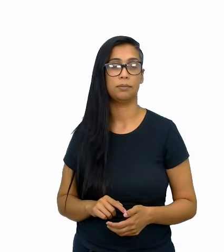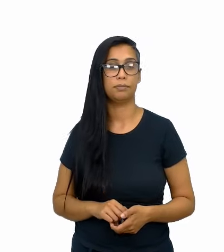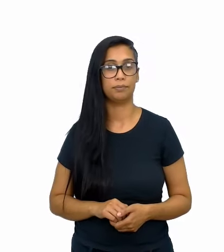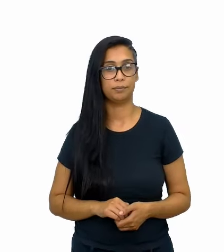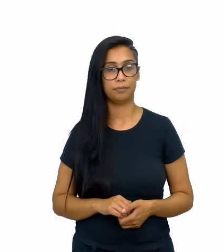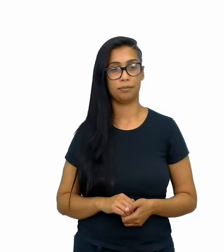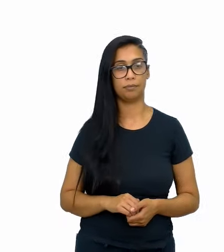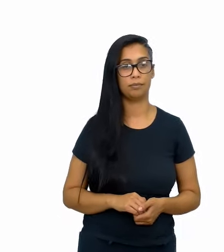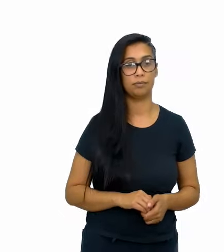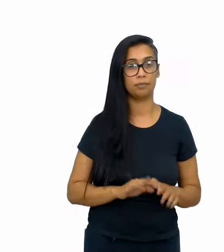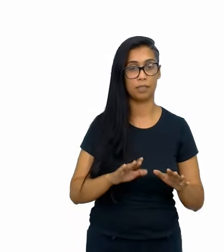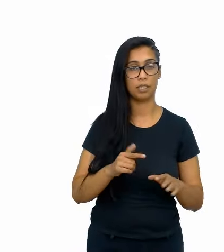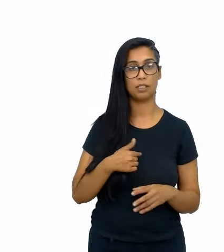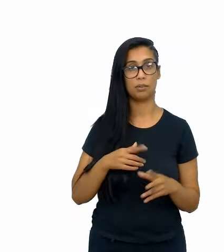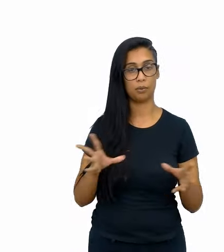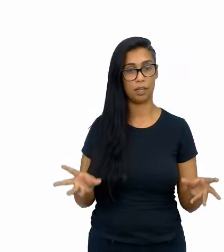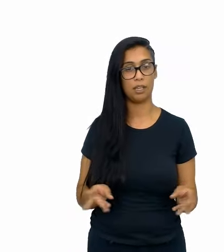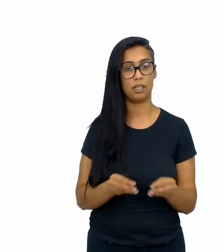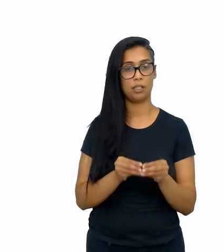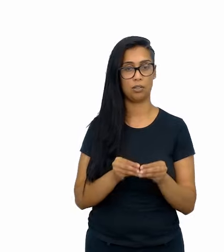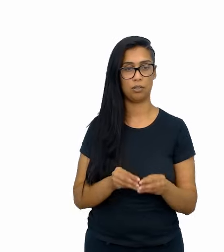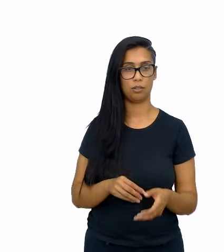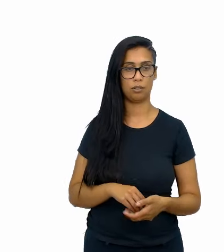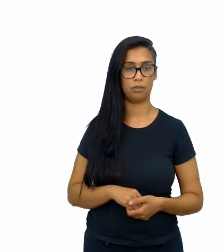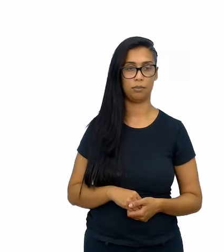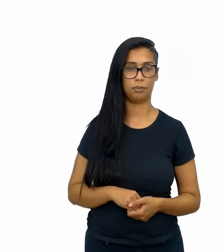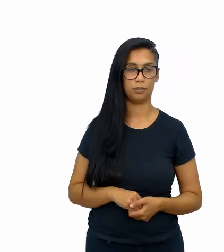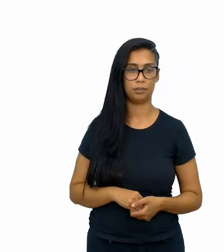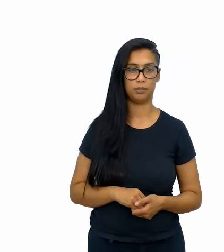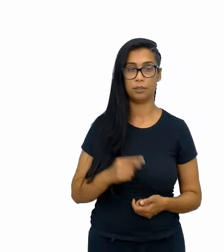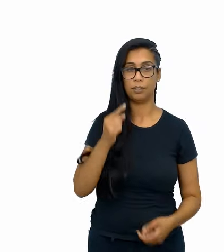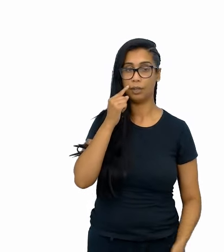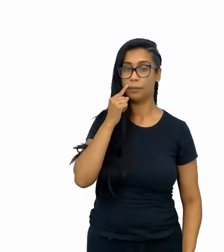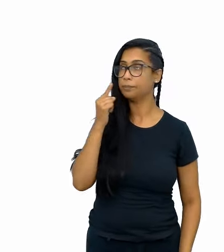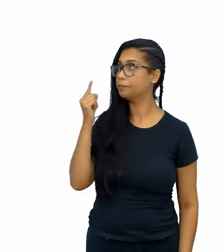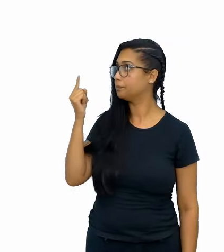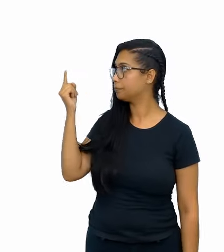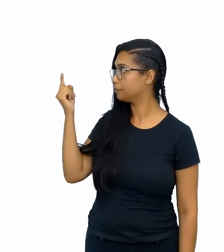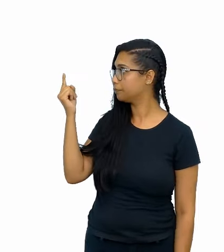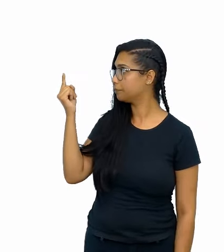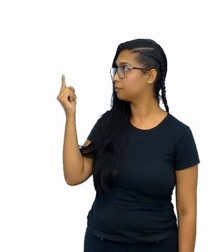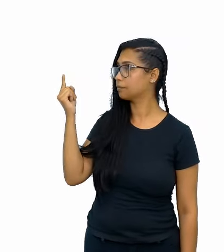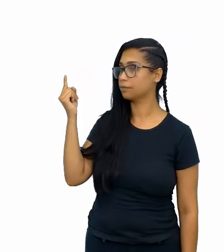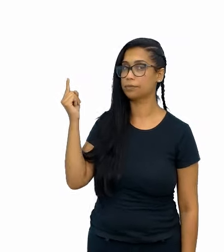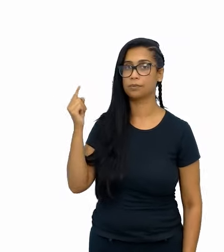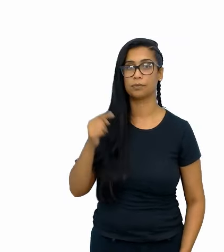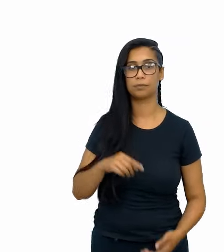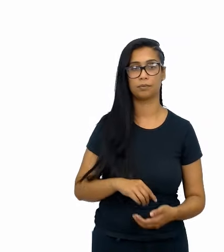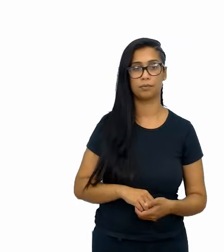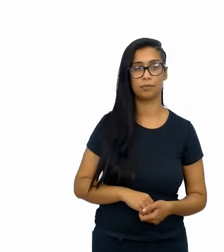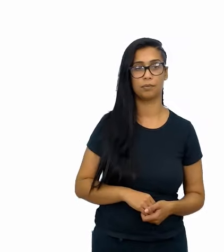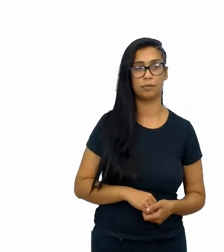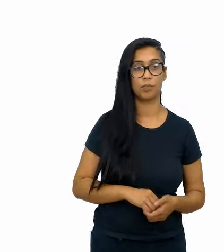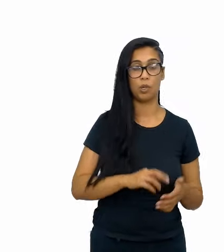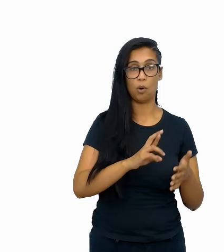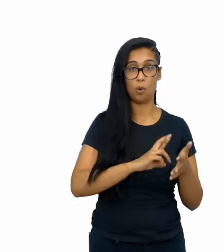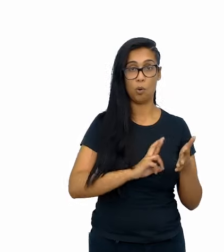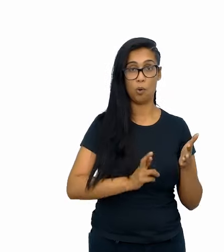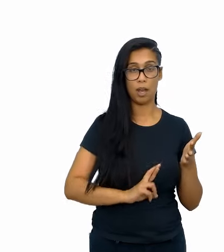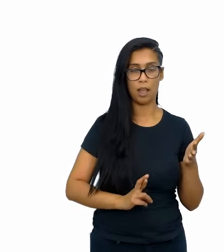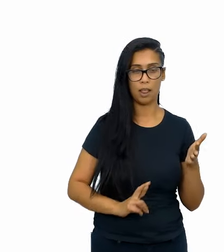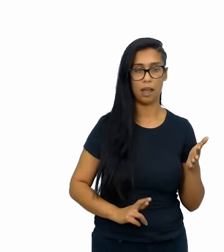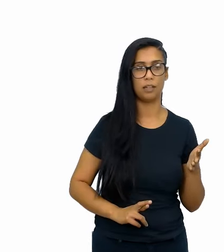Então, a atividade 1, né, ela propõe, ó, leia em colaboração com seus colegas o relato de Gabriel, de 8 anos. Aí ele